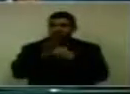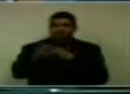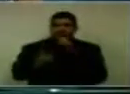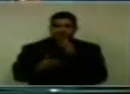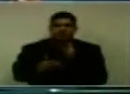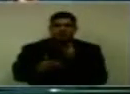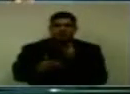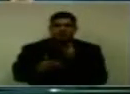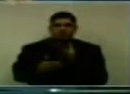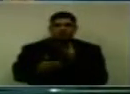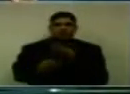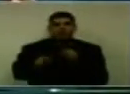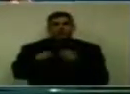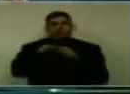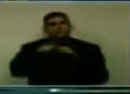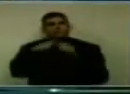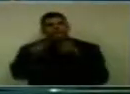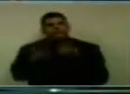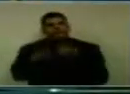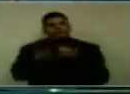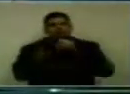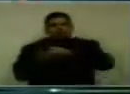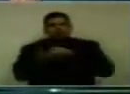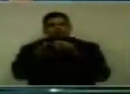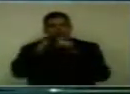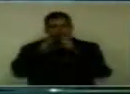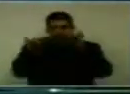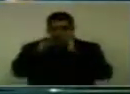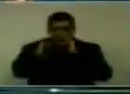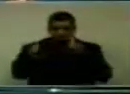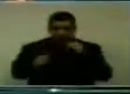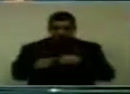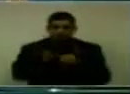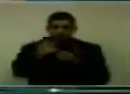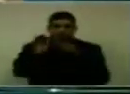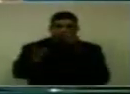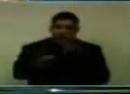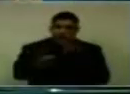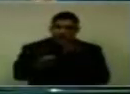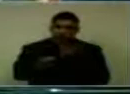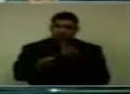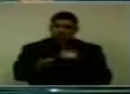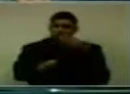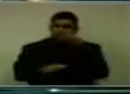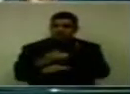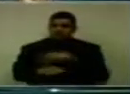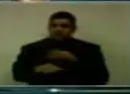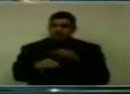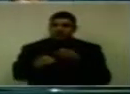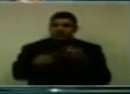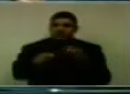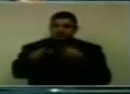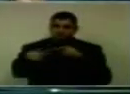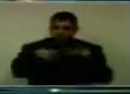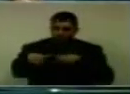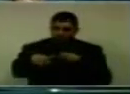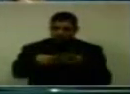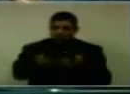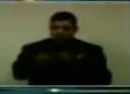aguardo contestação. Mas, confirmando as informações aqui prestadas, essa é uma